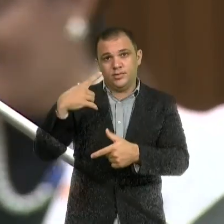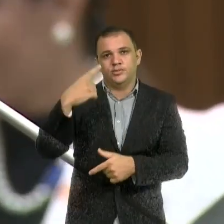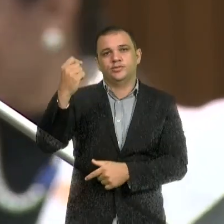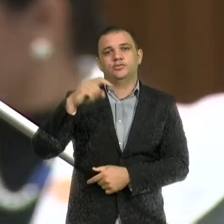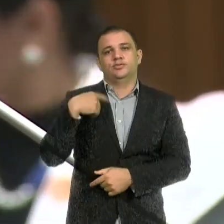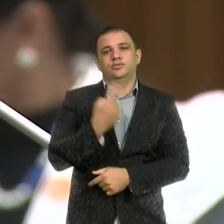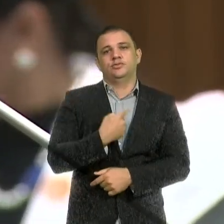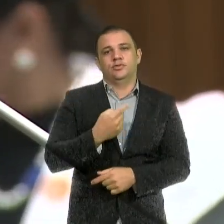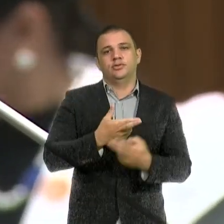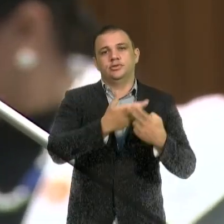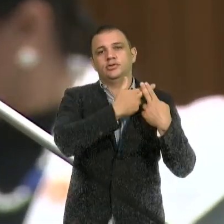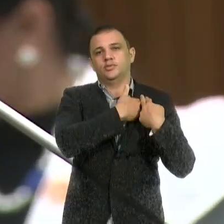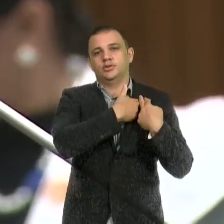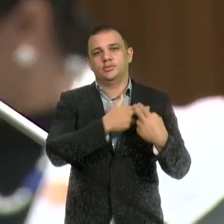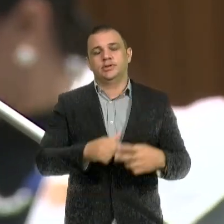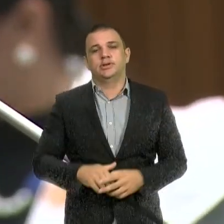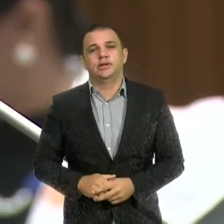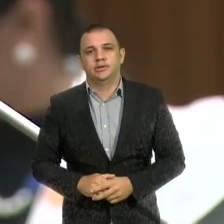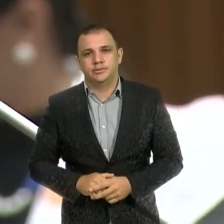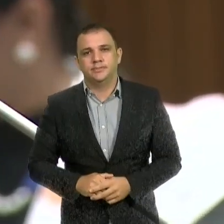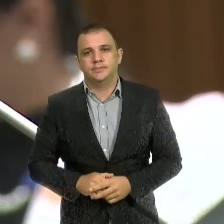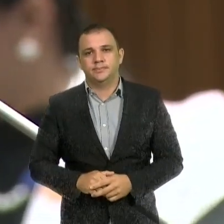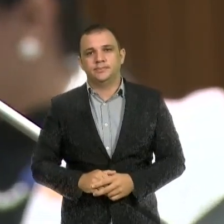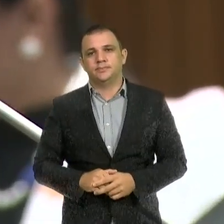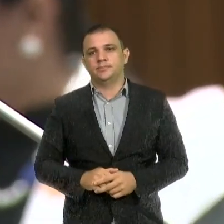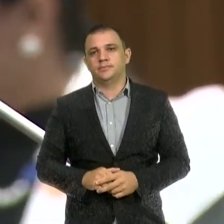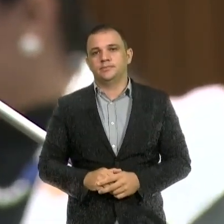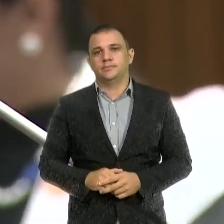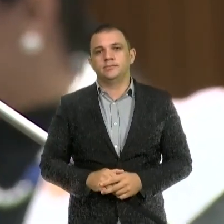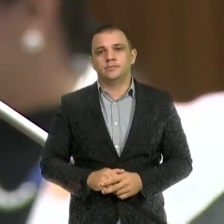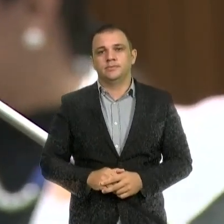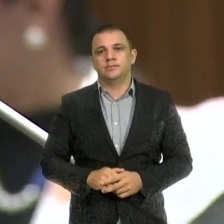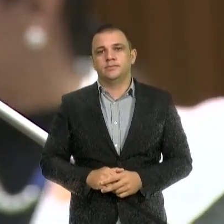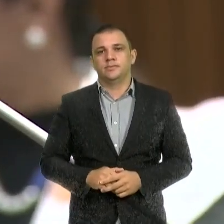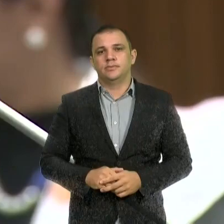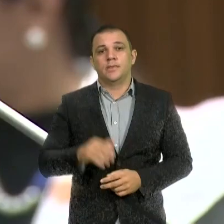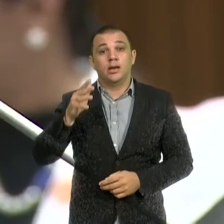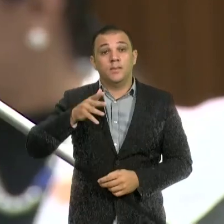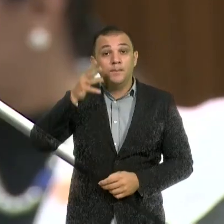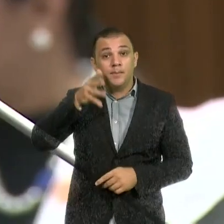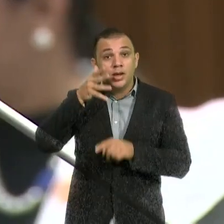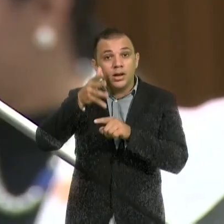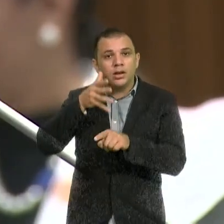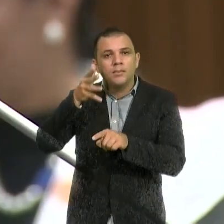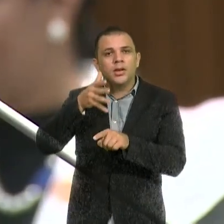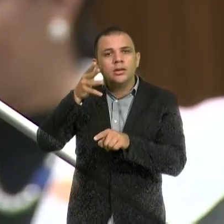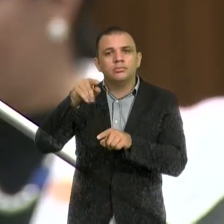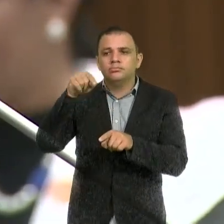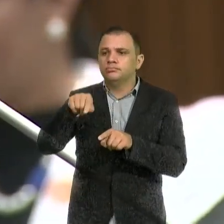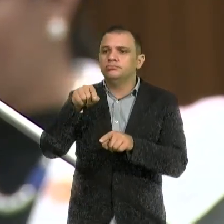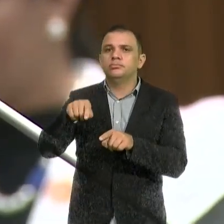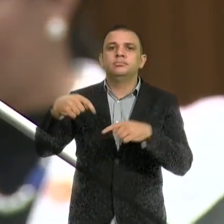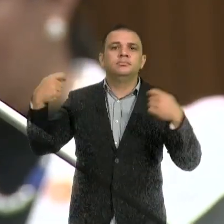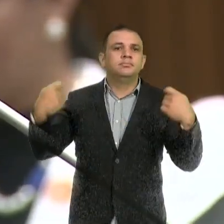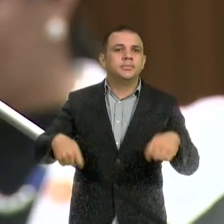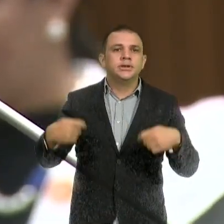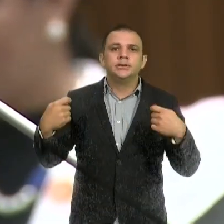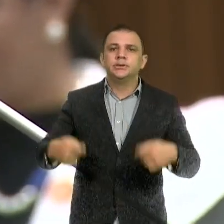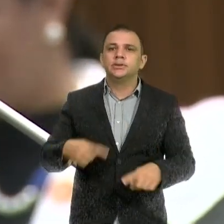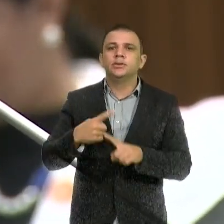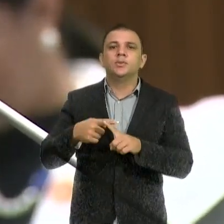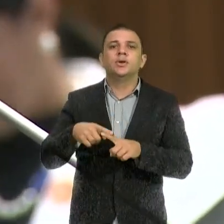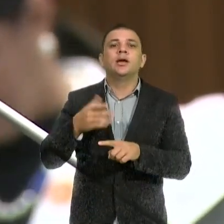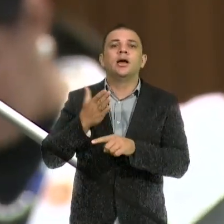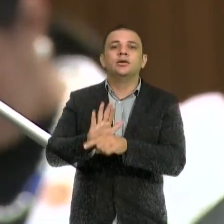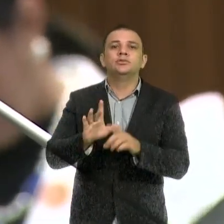essa responsabilidade. O parlamento é fundamental para a democracia. Um